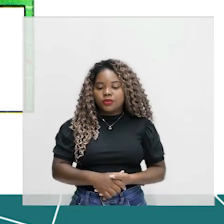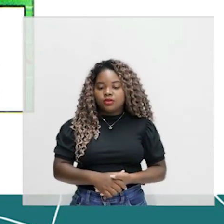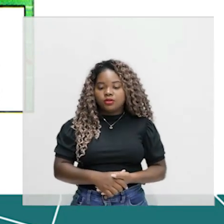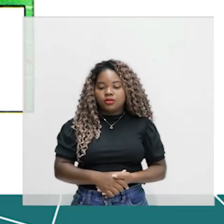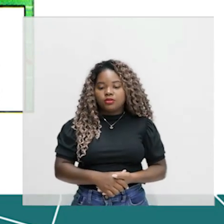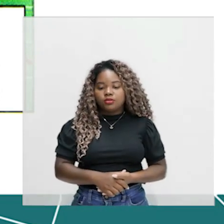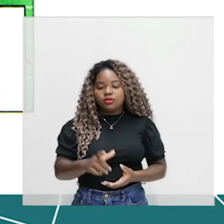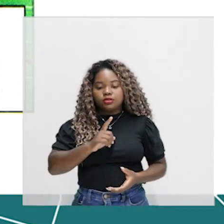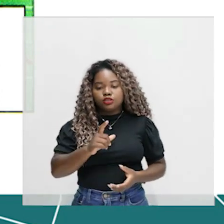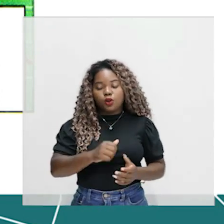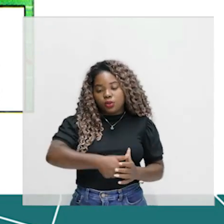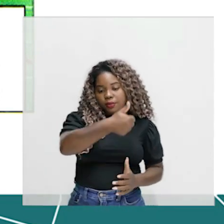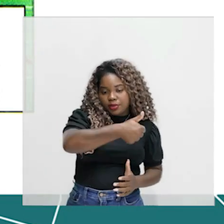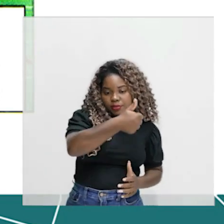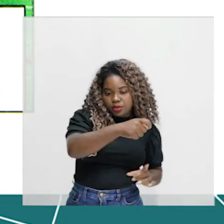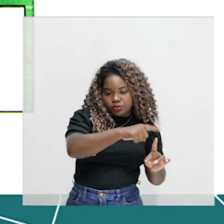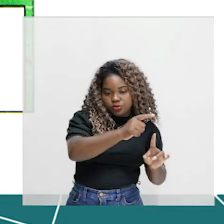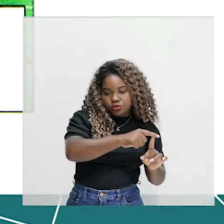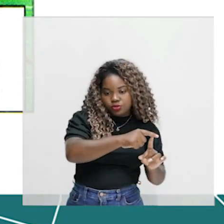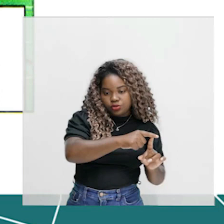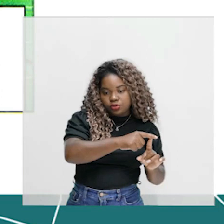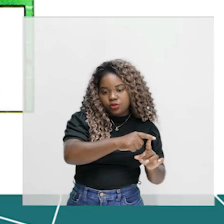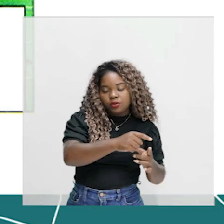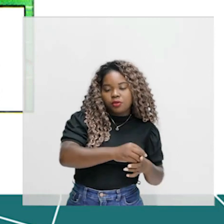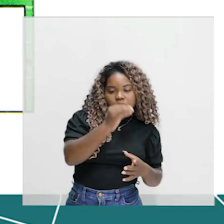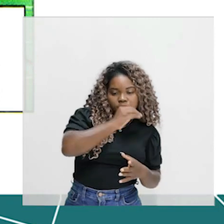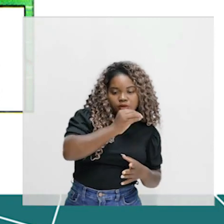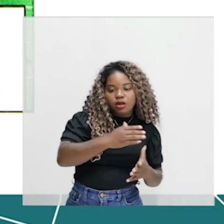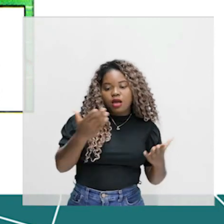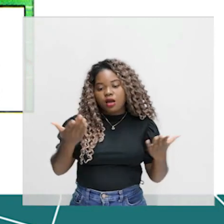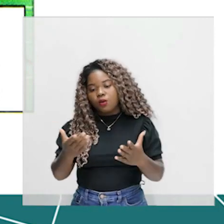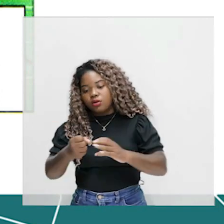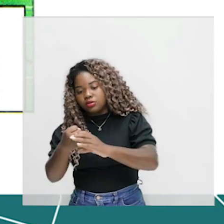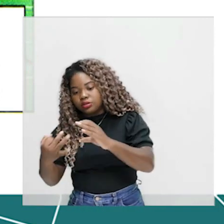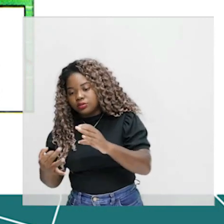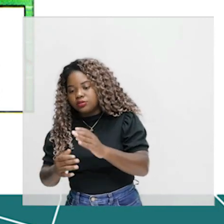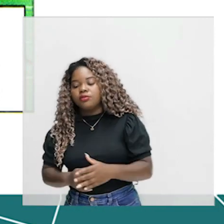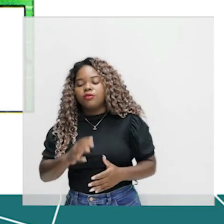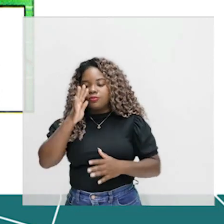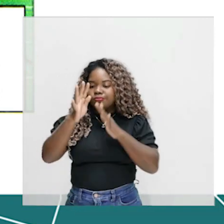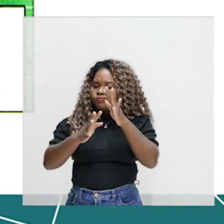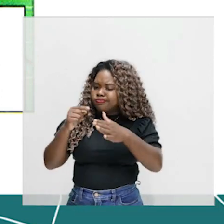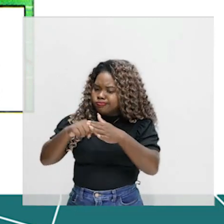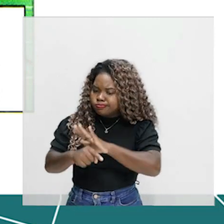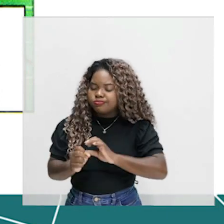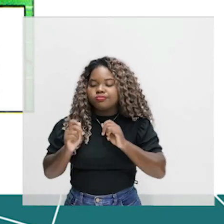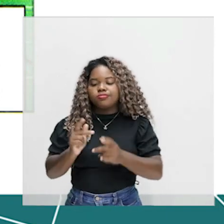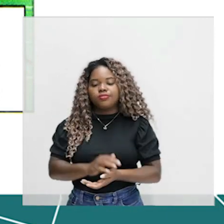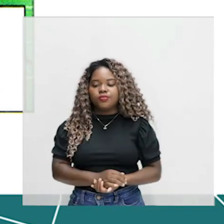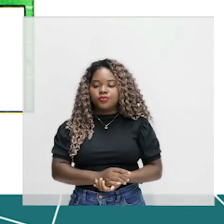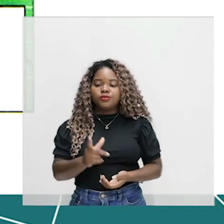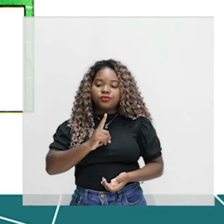fenótipo intermediário na direcional é um indivíduo que tem um fenal tipo extremo por exemplo aqui eu tenho